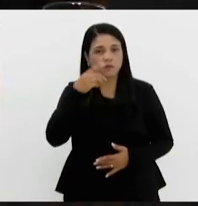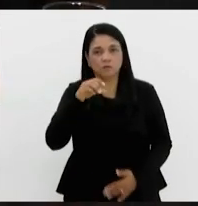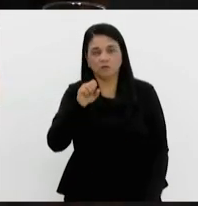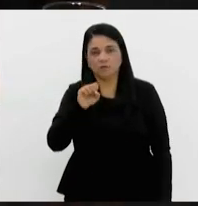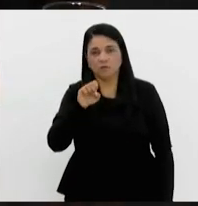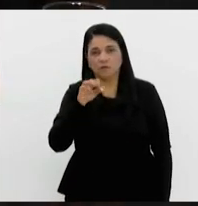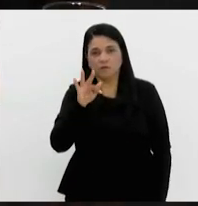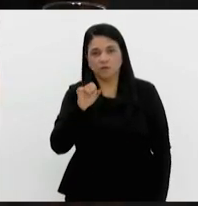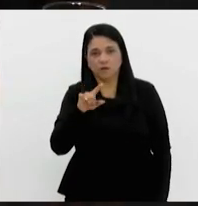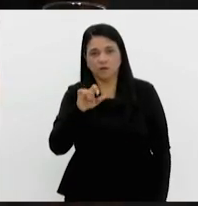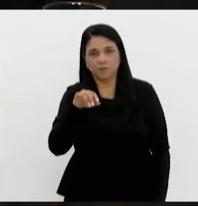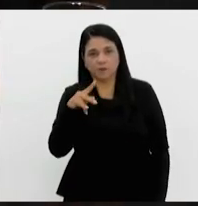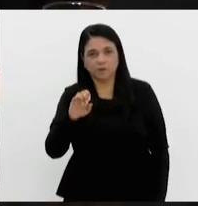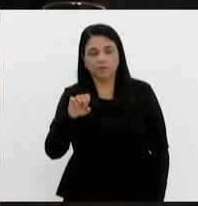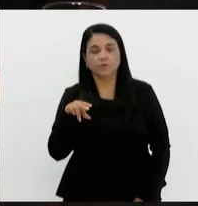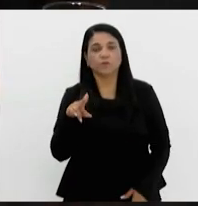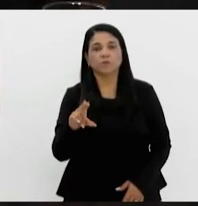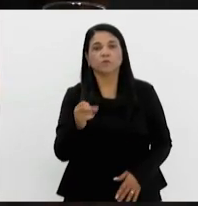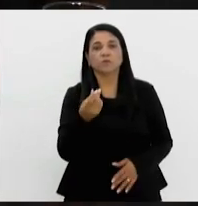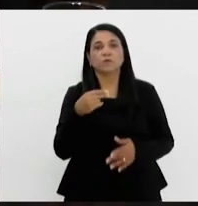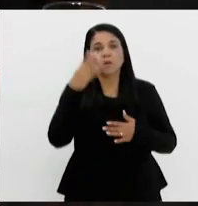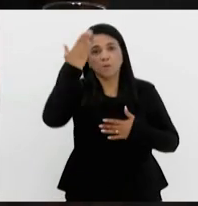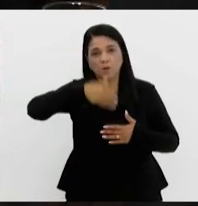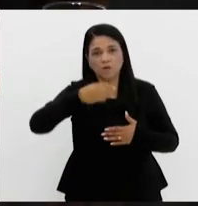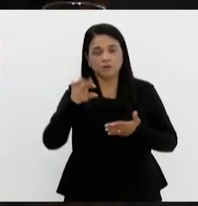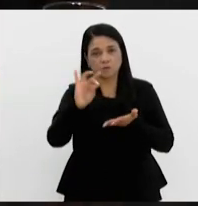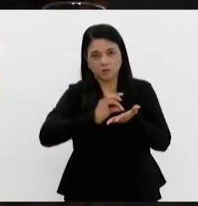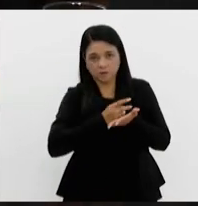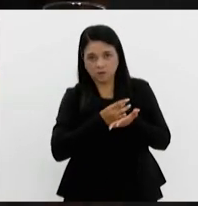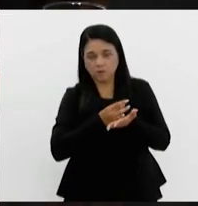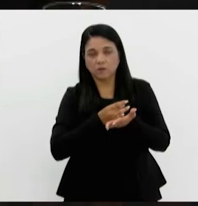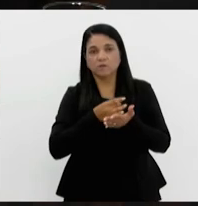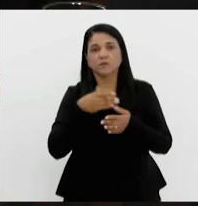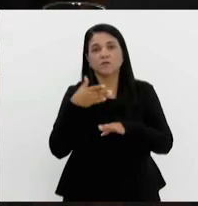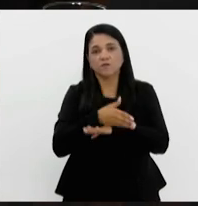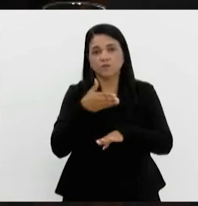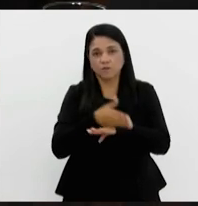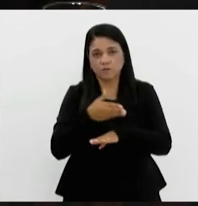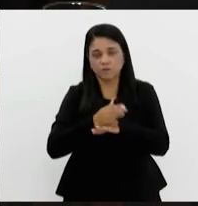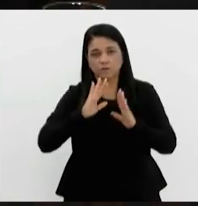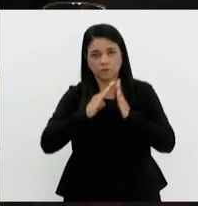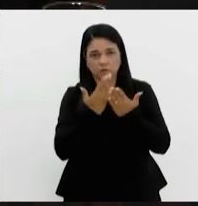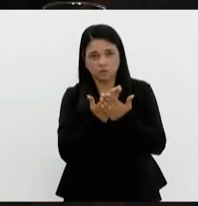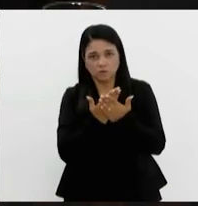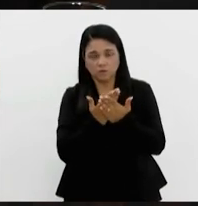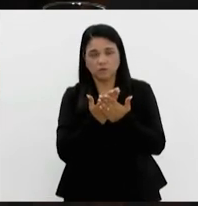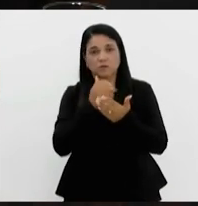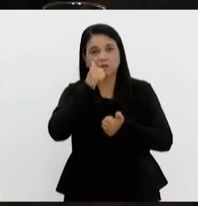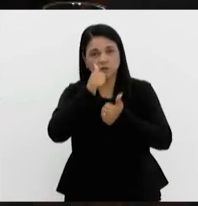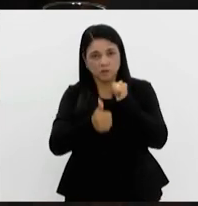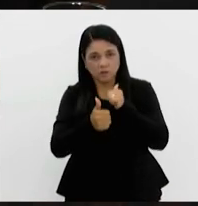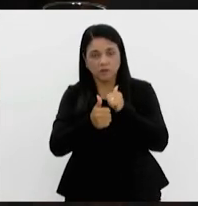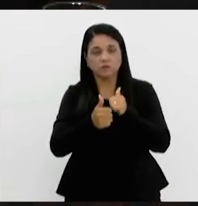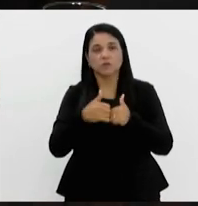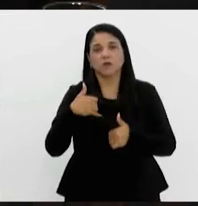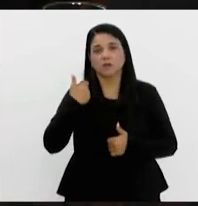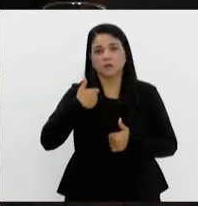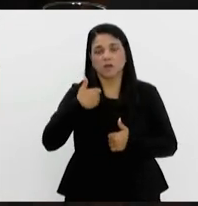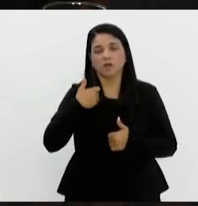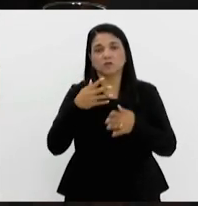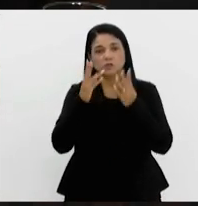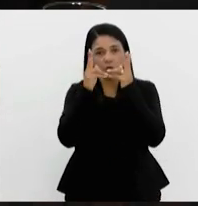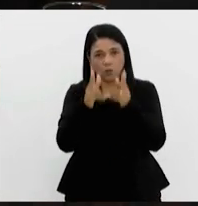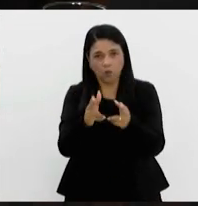Raves, que dispõe sobre a comprovação de matrícula e frequência escolar dos atletas com idade igual ou inferior